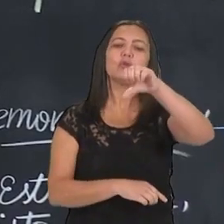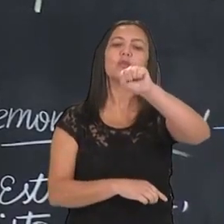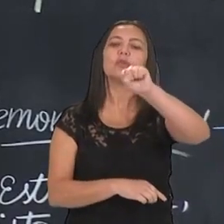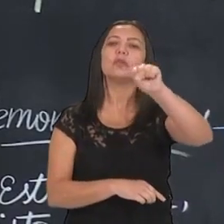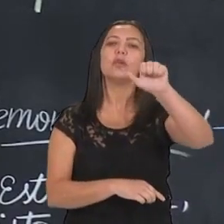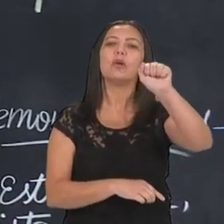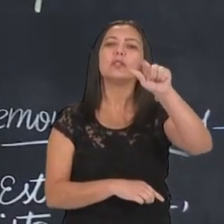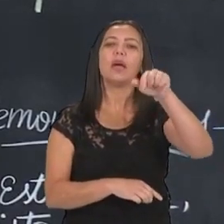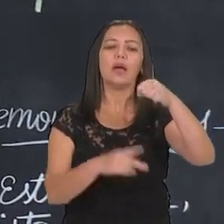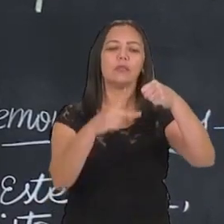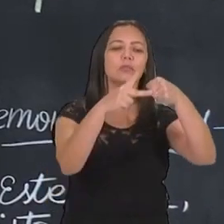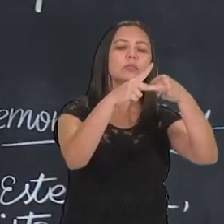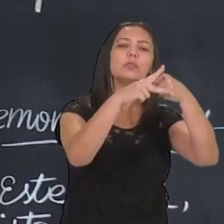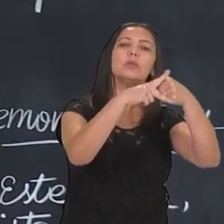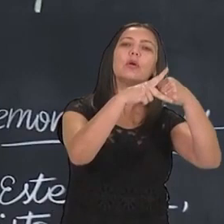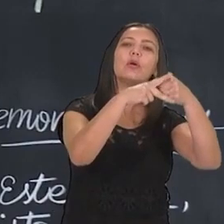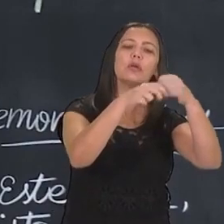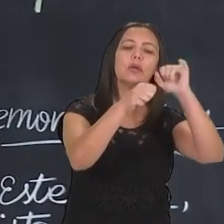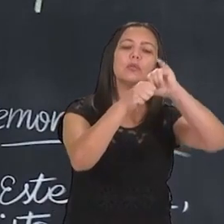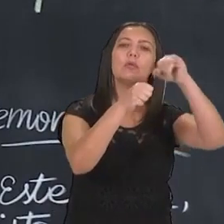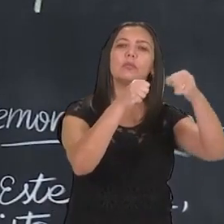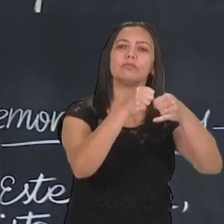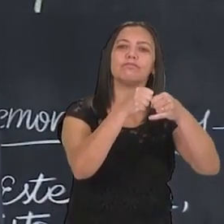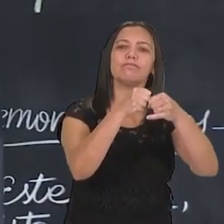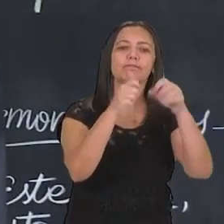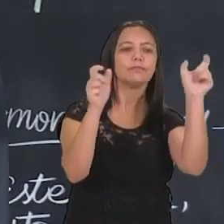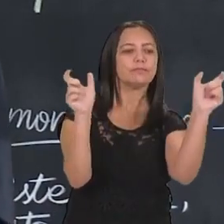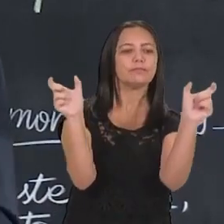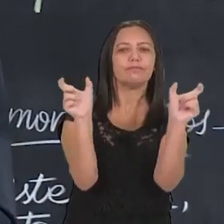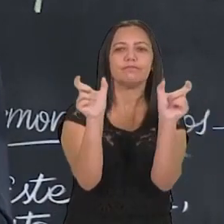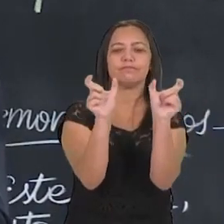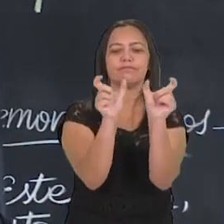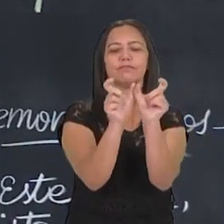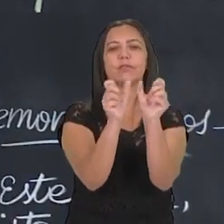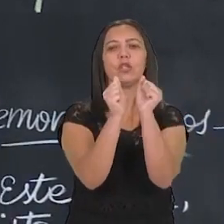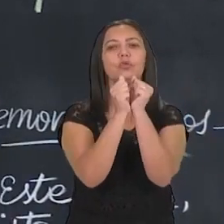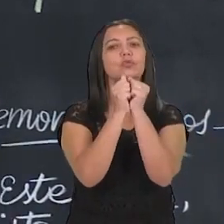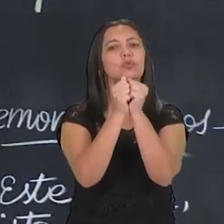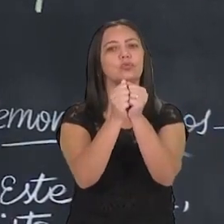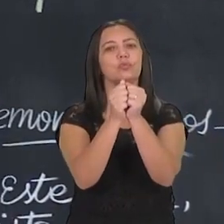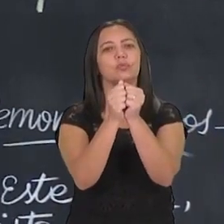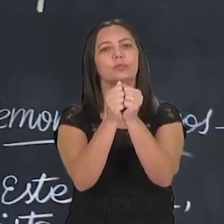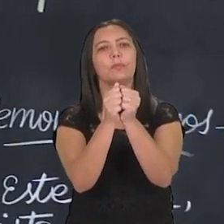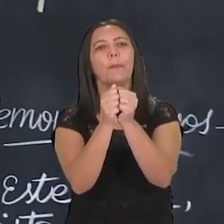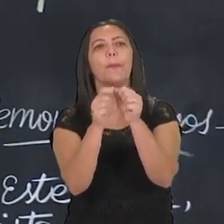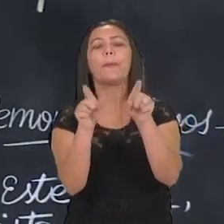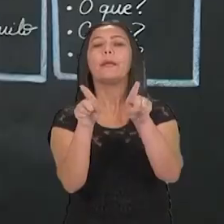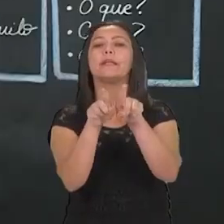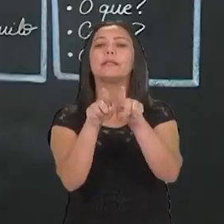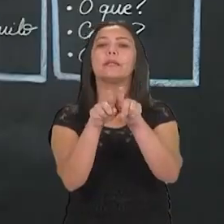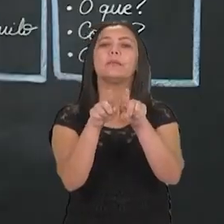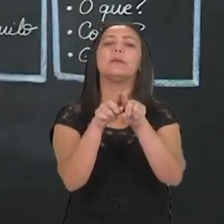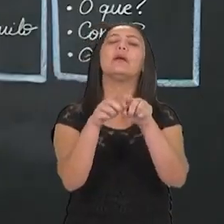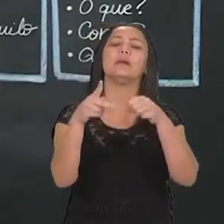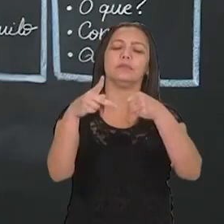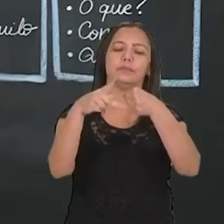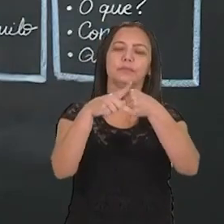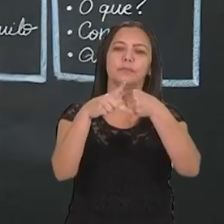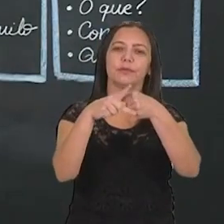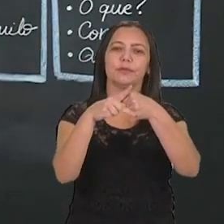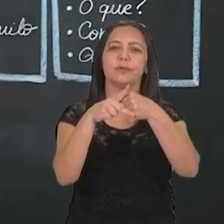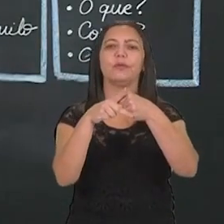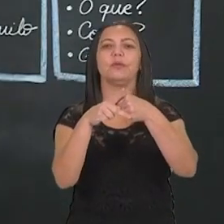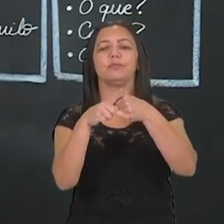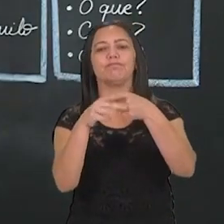caso, funciona como um pronome adjetivo, porque ele acompanha outro nome, ele acompanha o substantivo casa. Existem também